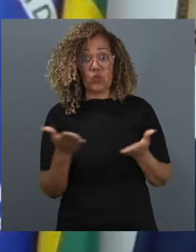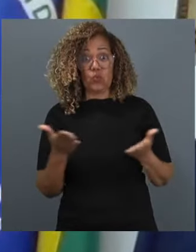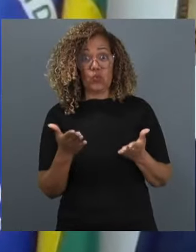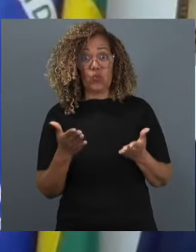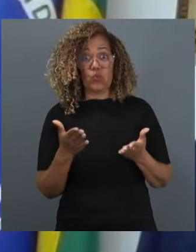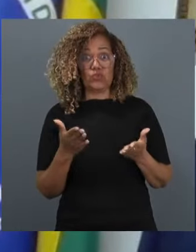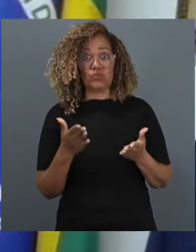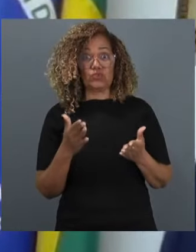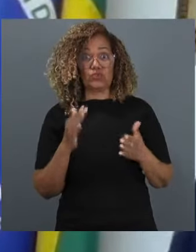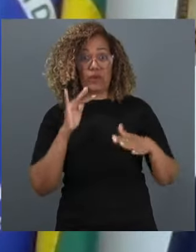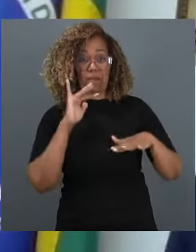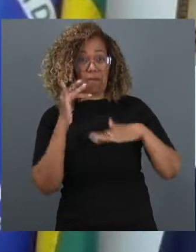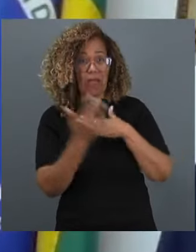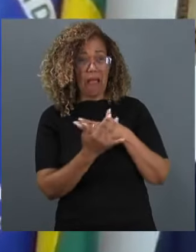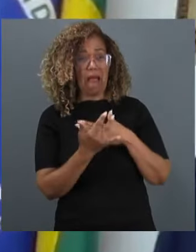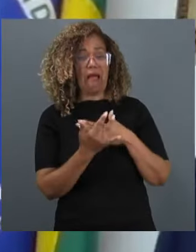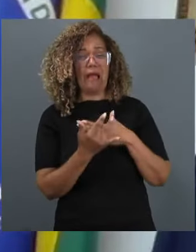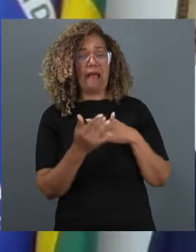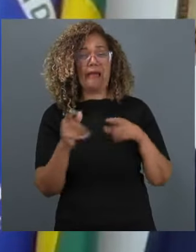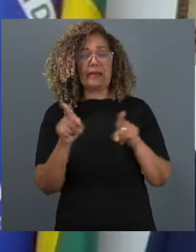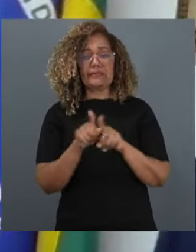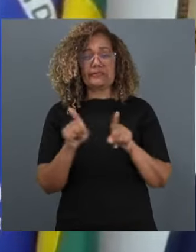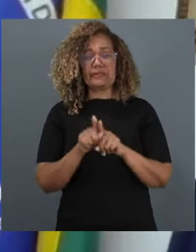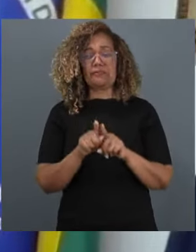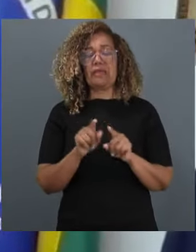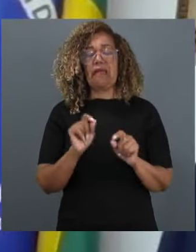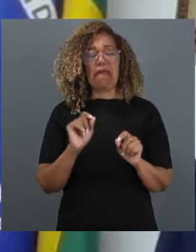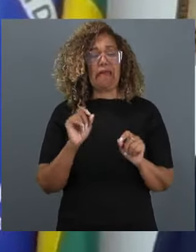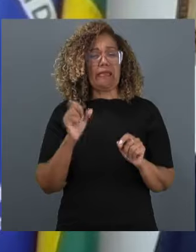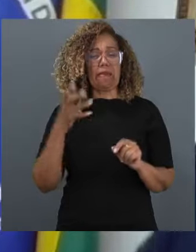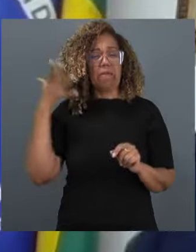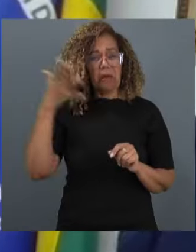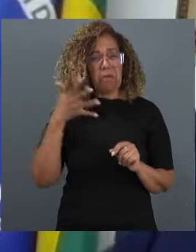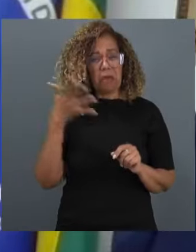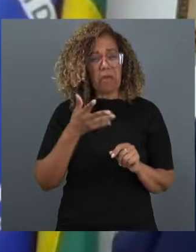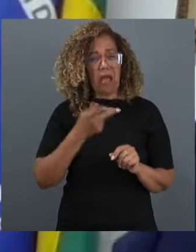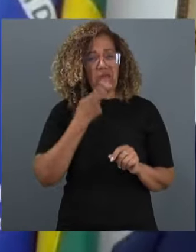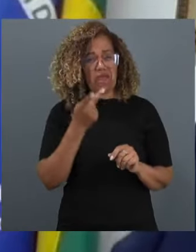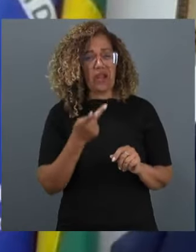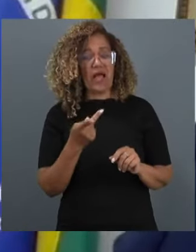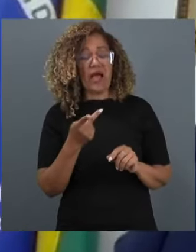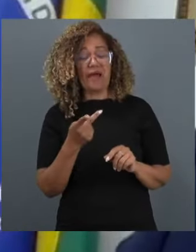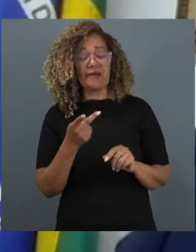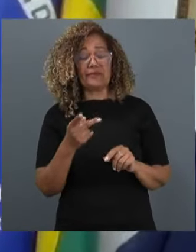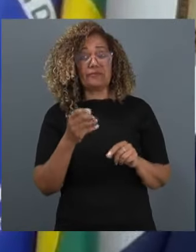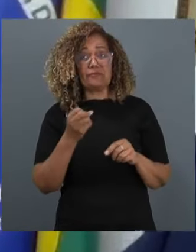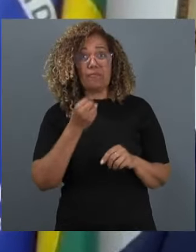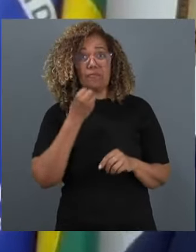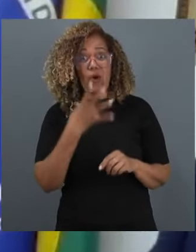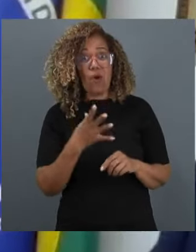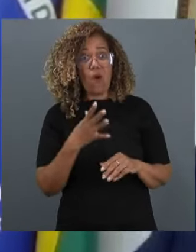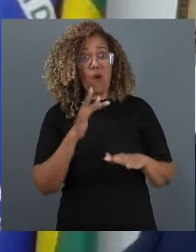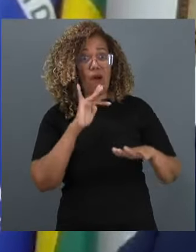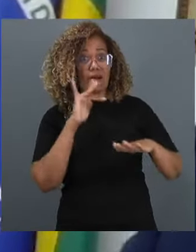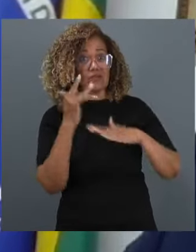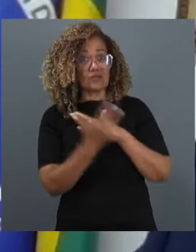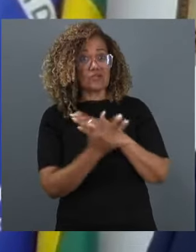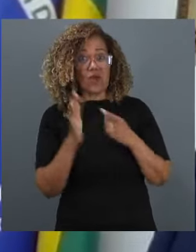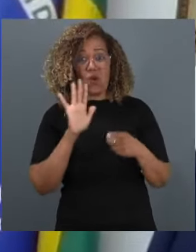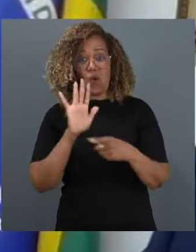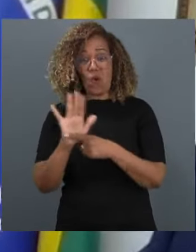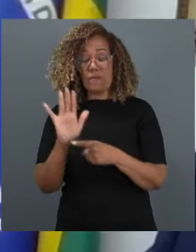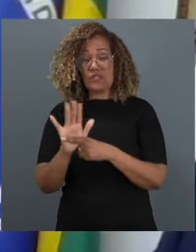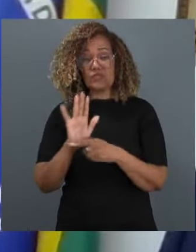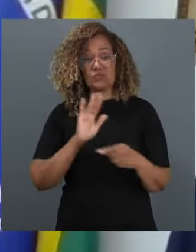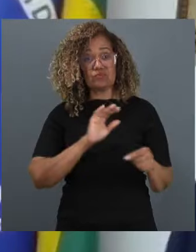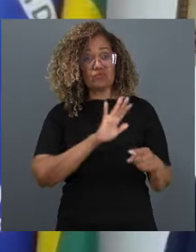o que eles pensam, se blindarem. E aí, graças à rede social, começou a mostrar que os donativos